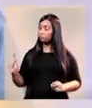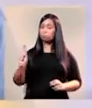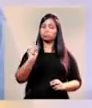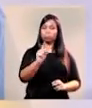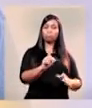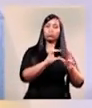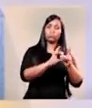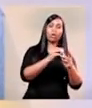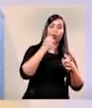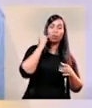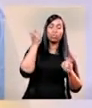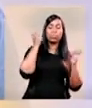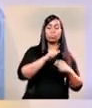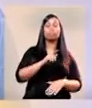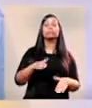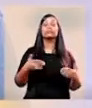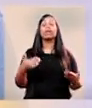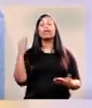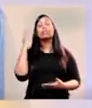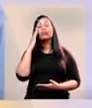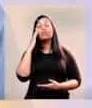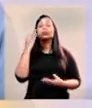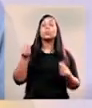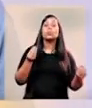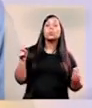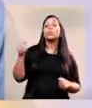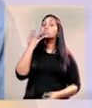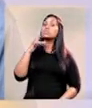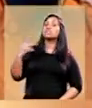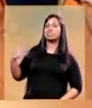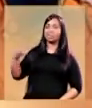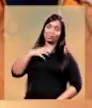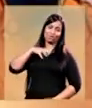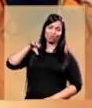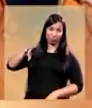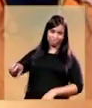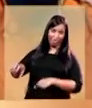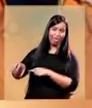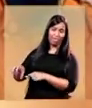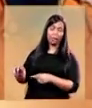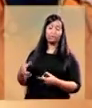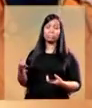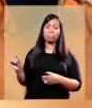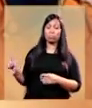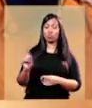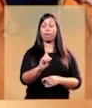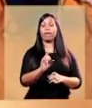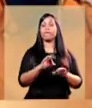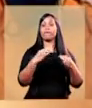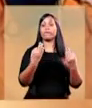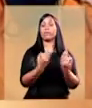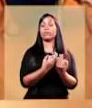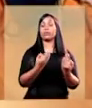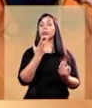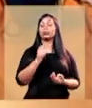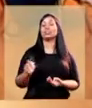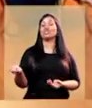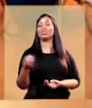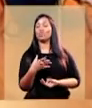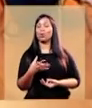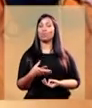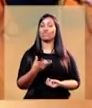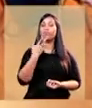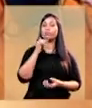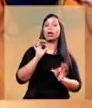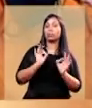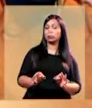para estar indo para adoção. Então é preciso entender a bagagem dessa criança, Sim. né? Ele não está chegando ali para essa família, é uma nova criança, a nova criança que esse